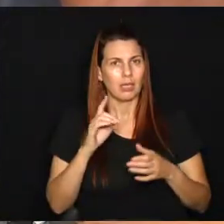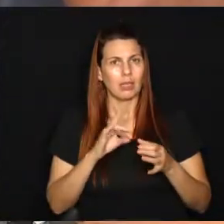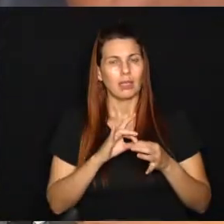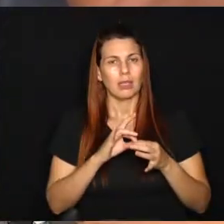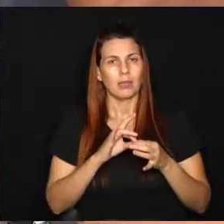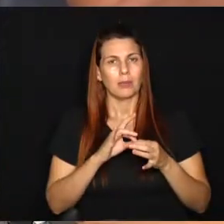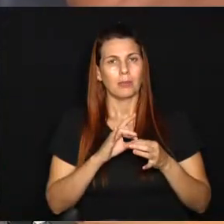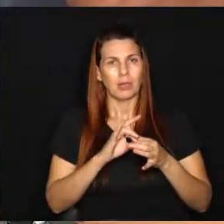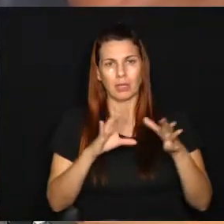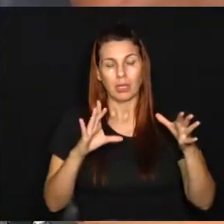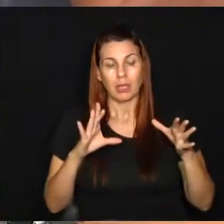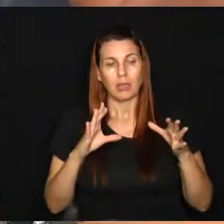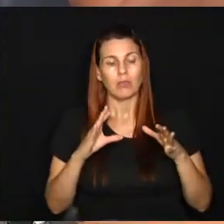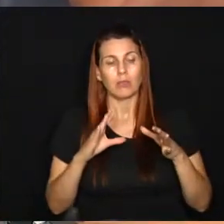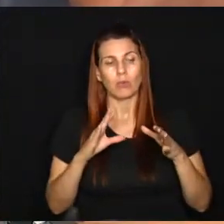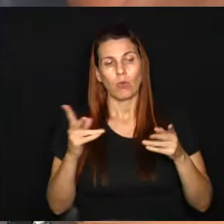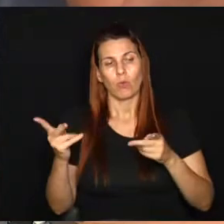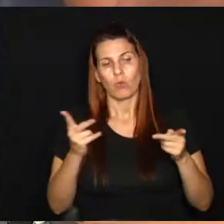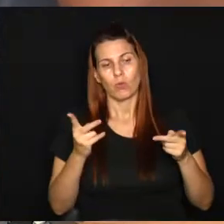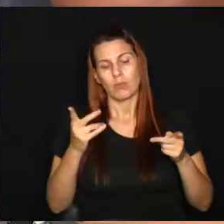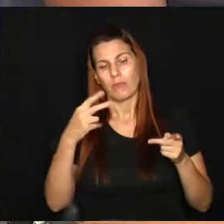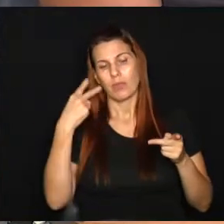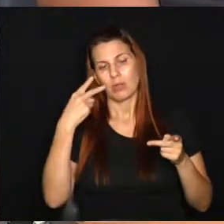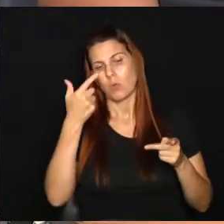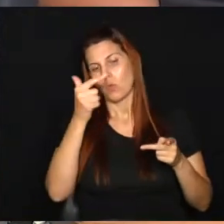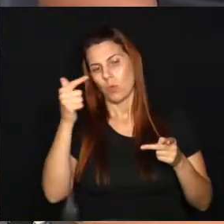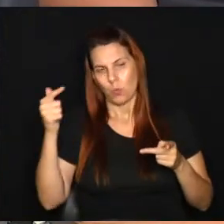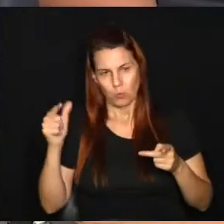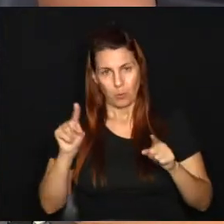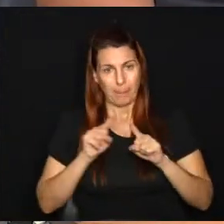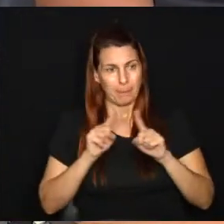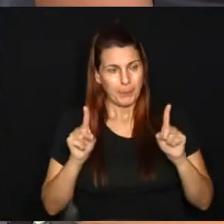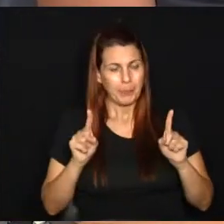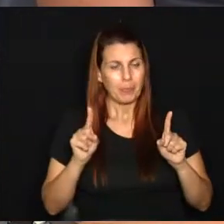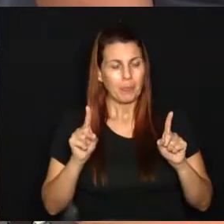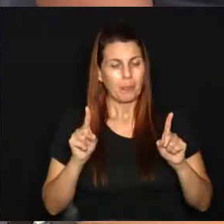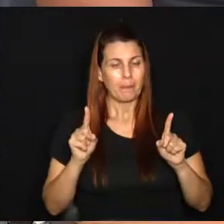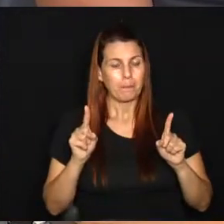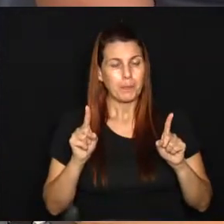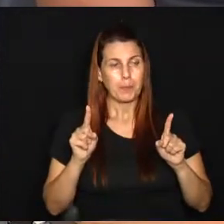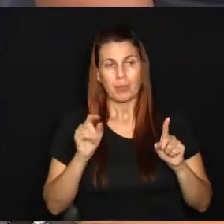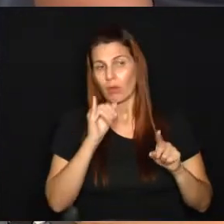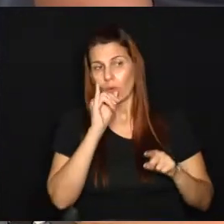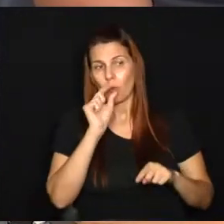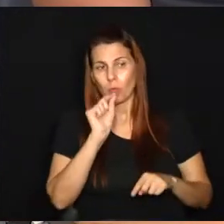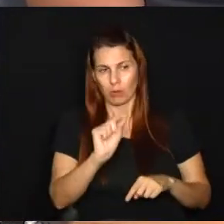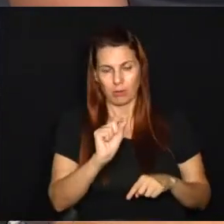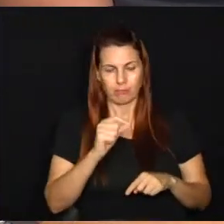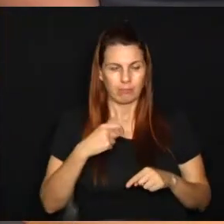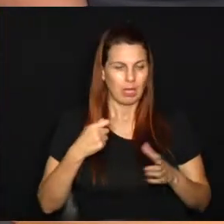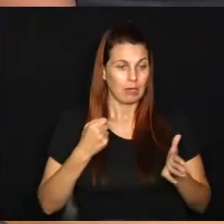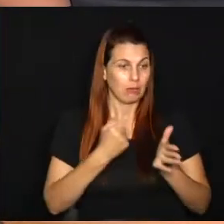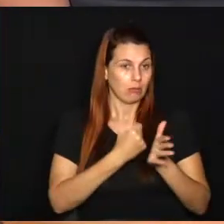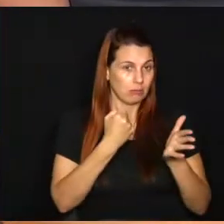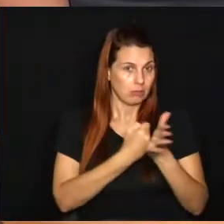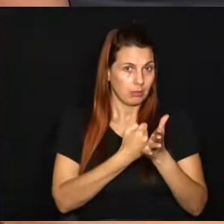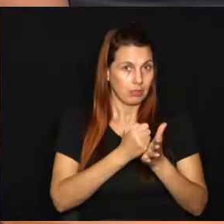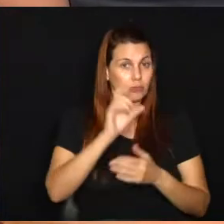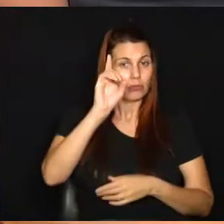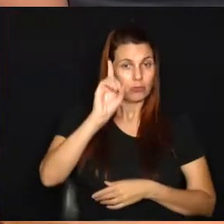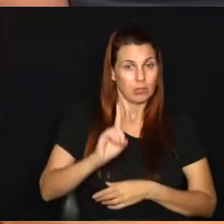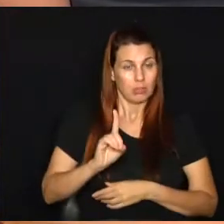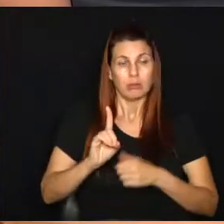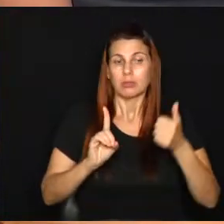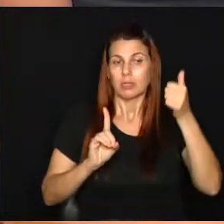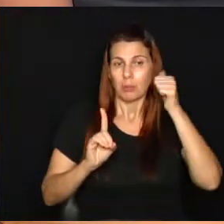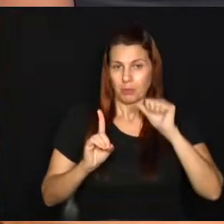todos os outros vereadores e enfim, mas uma observação de que a luta é pelo direito das mulheres,